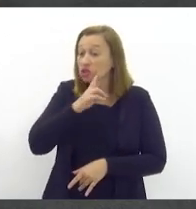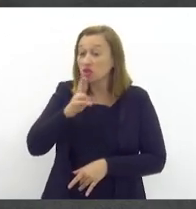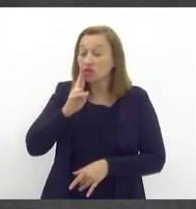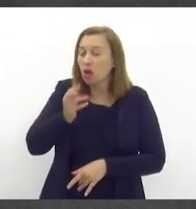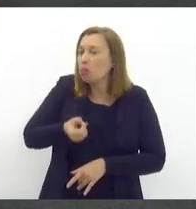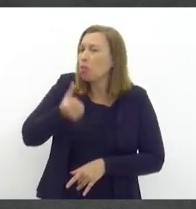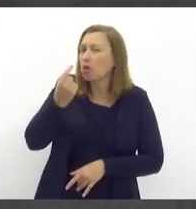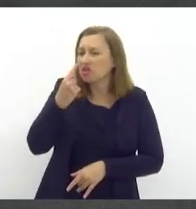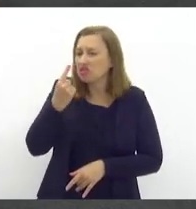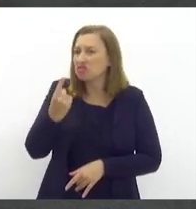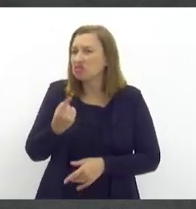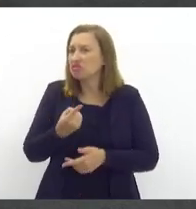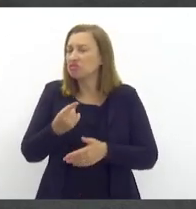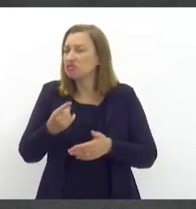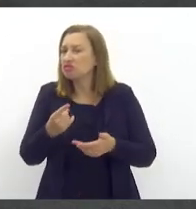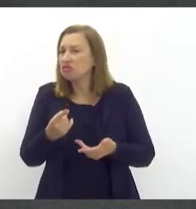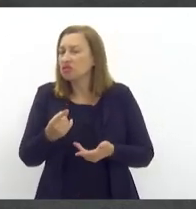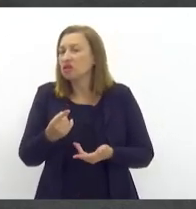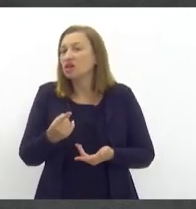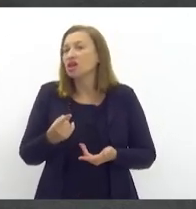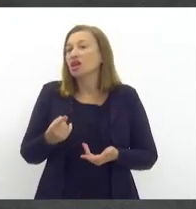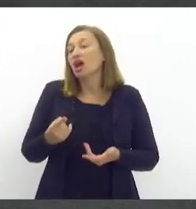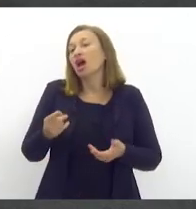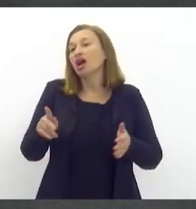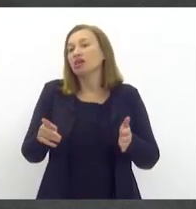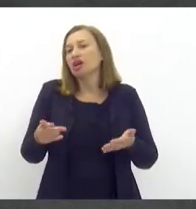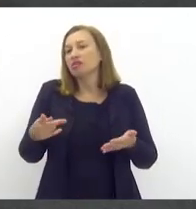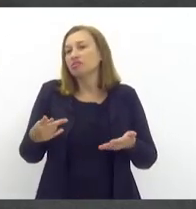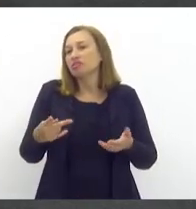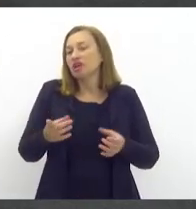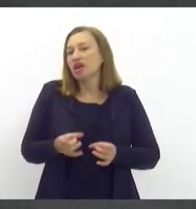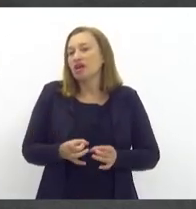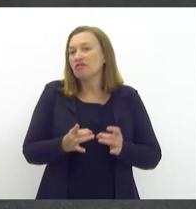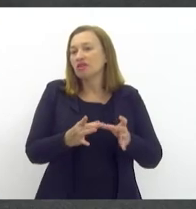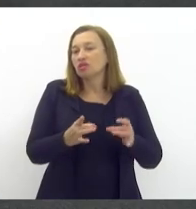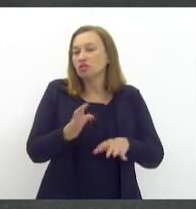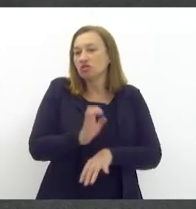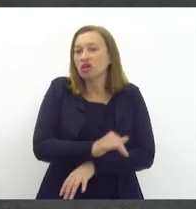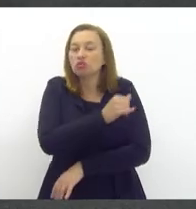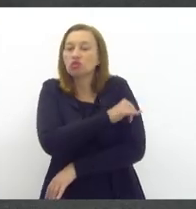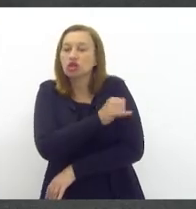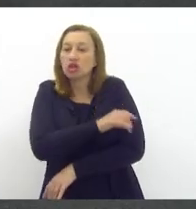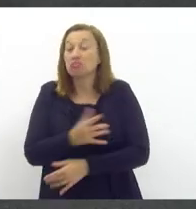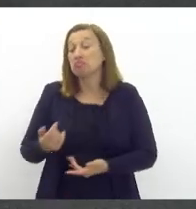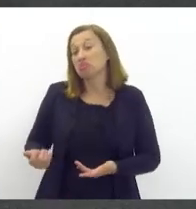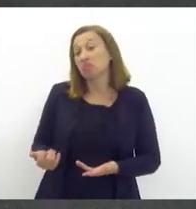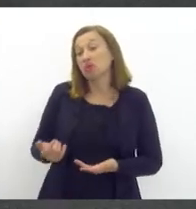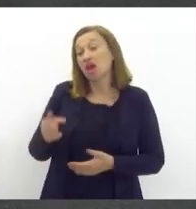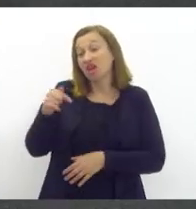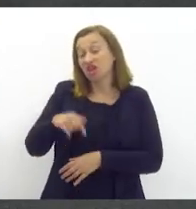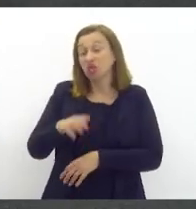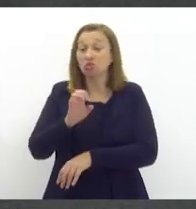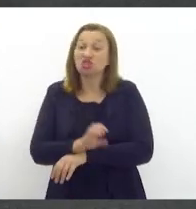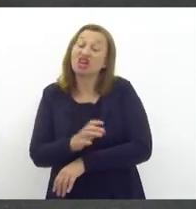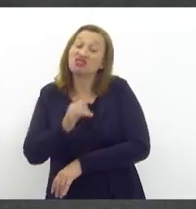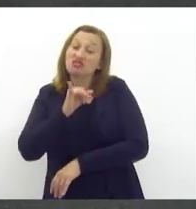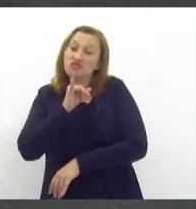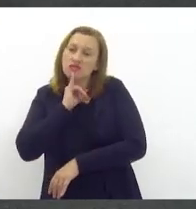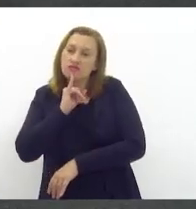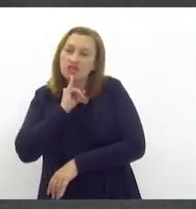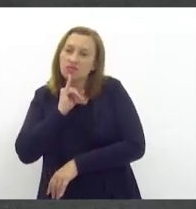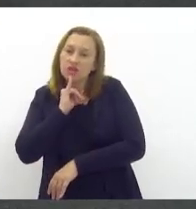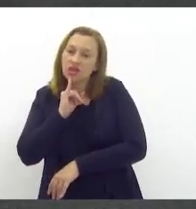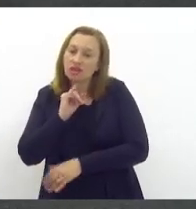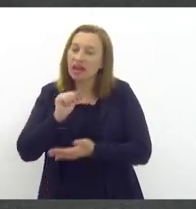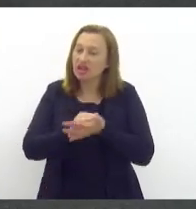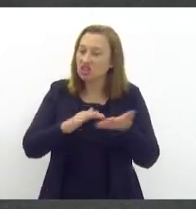vezes, o marisco oferecido ali é do Estado do Rio de Janeiro, porque no nosso Estado, infelizmente, a atividade das marisqueiras